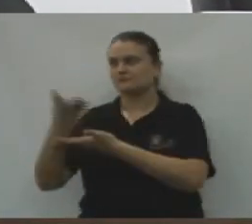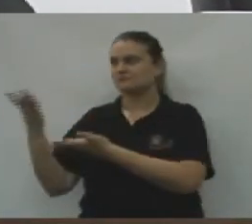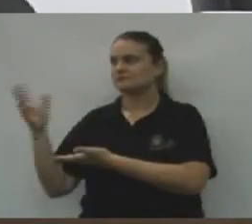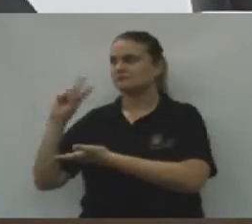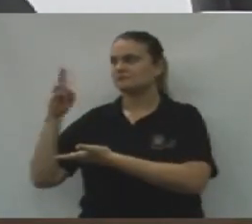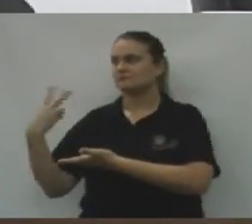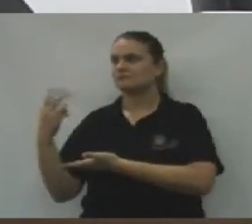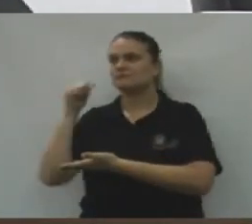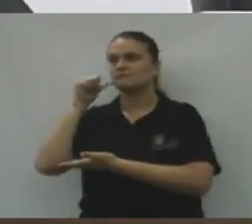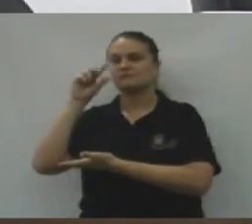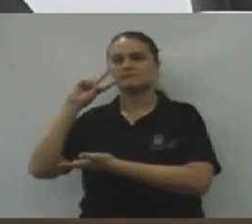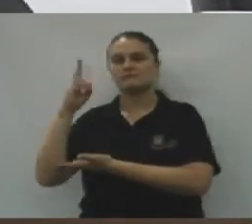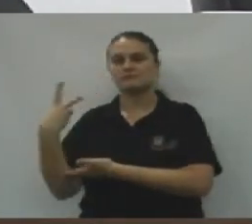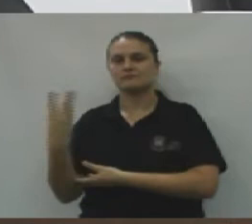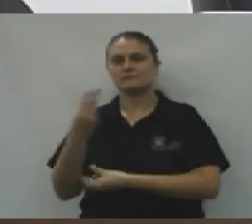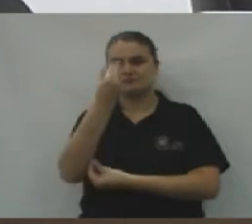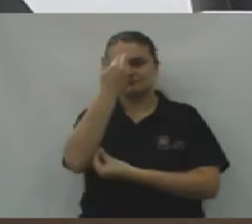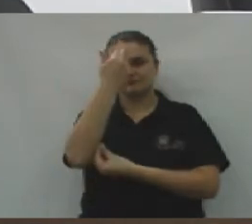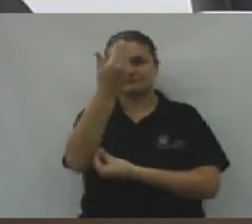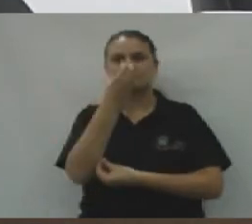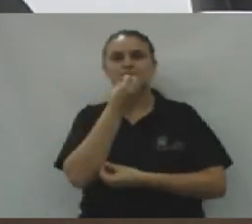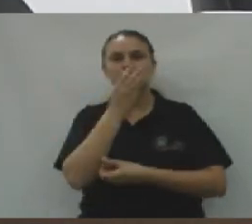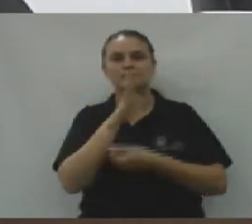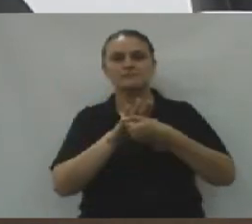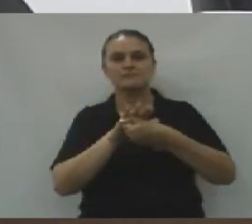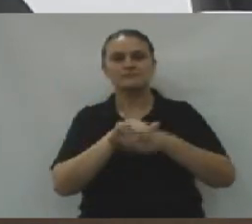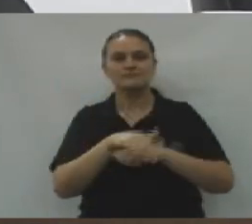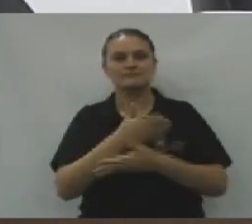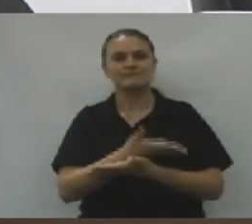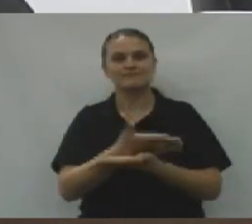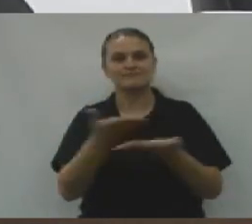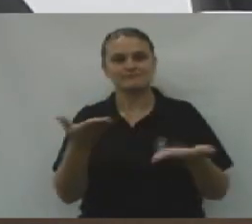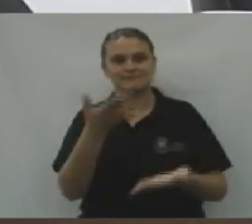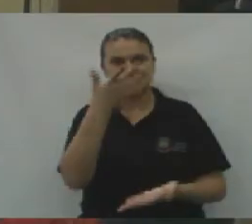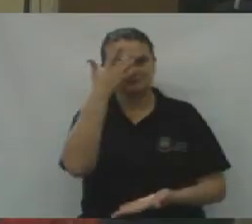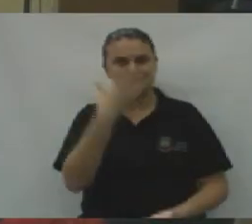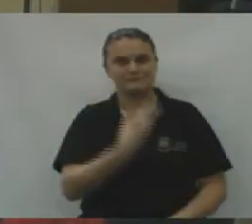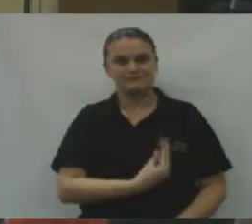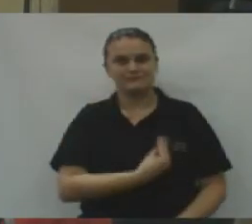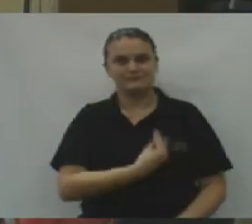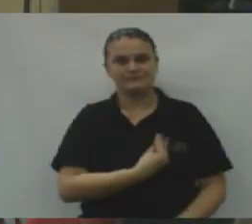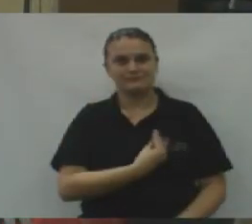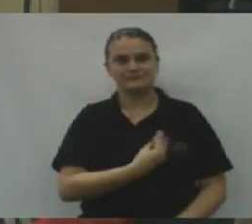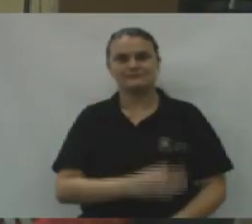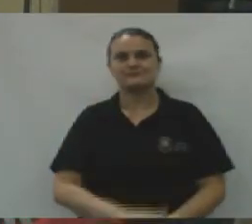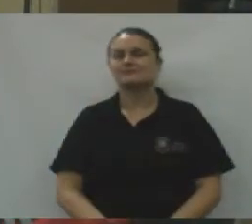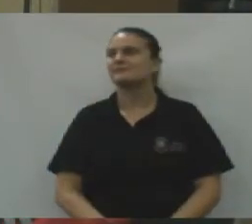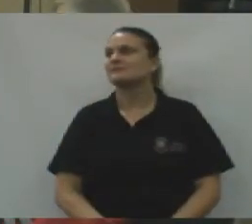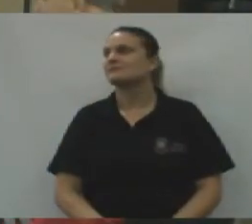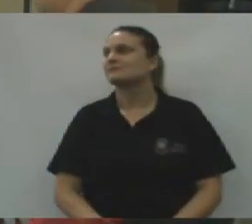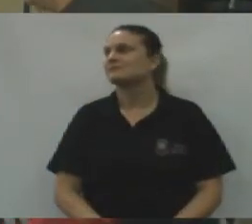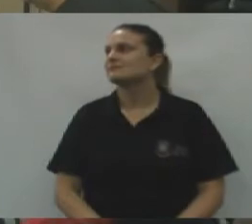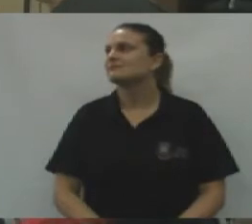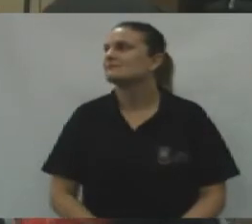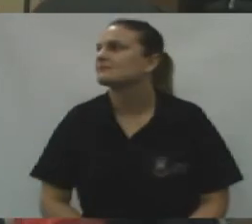vereadores, senhoras vereadoras, muito obrigado e uma boa noite a todos os presentes.